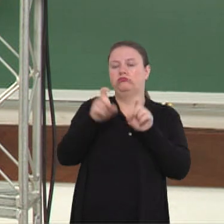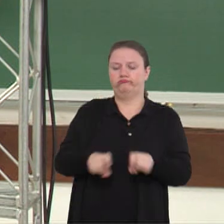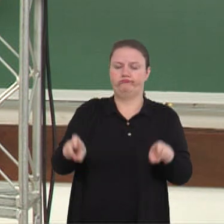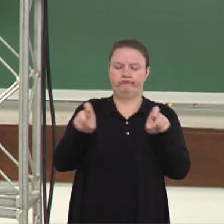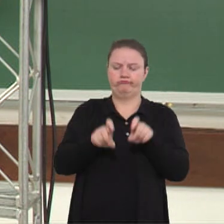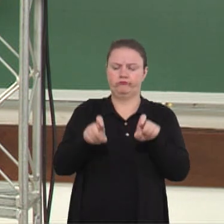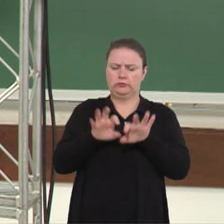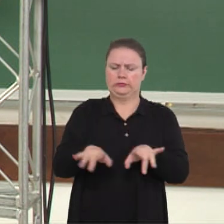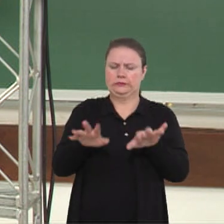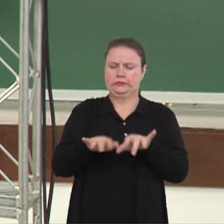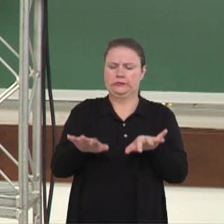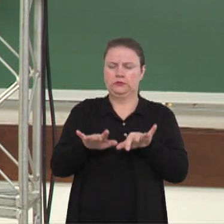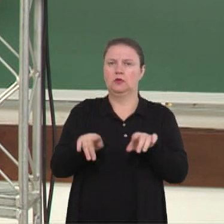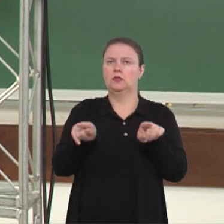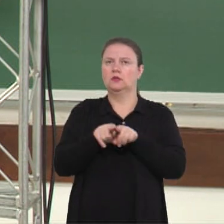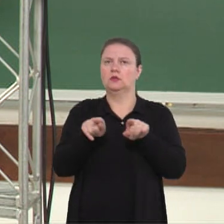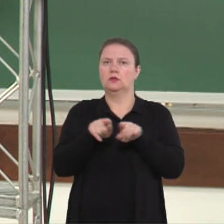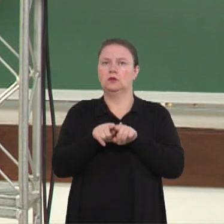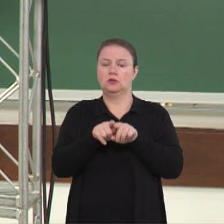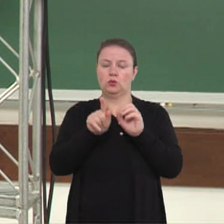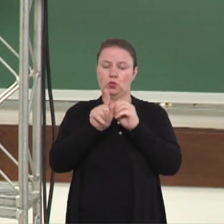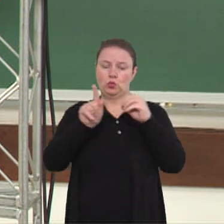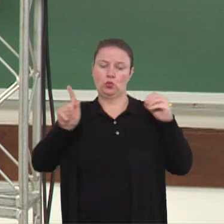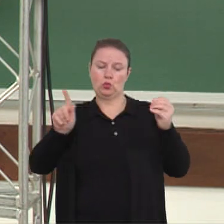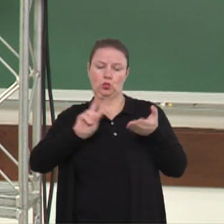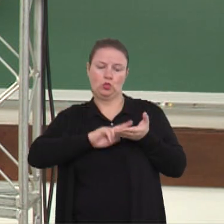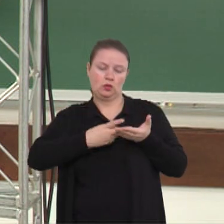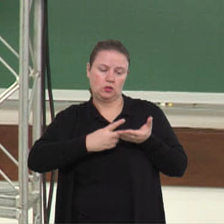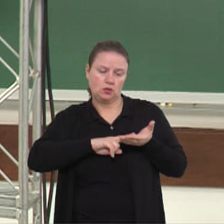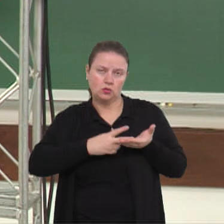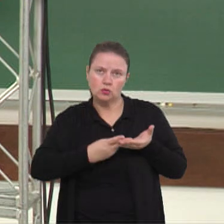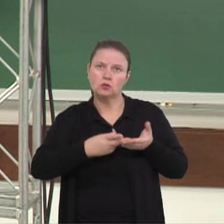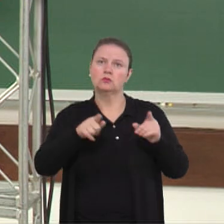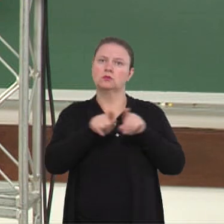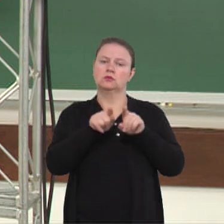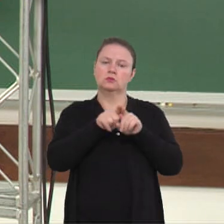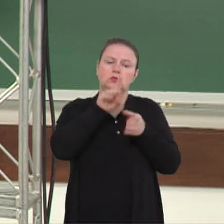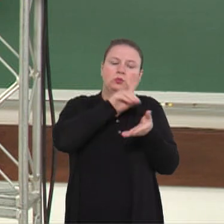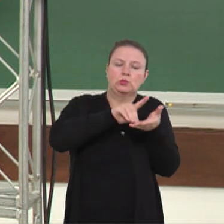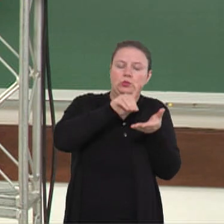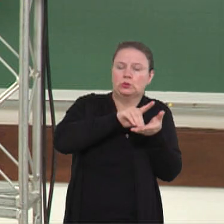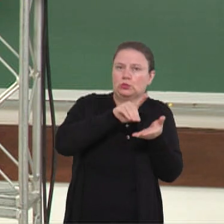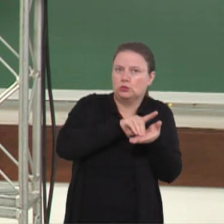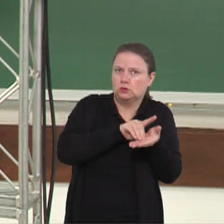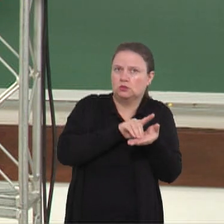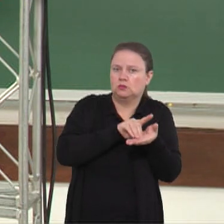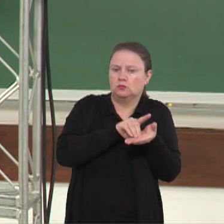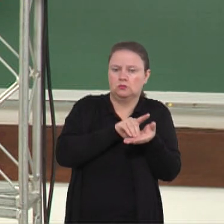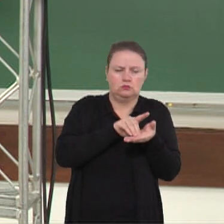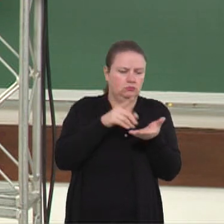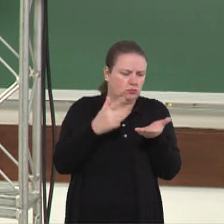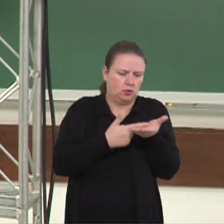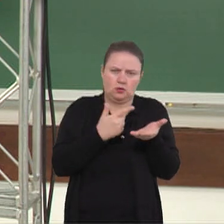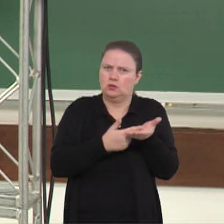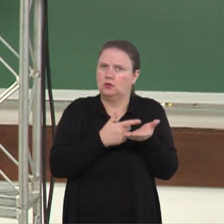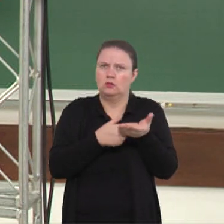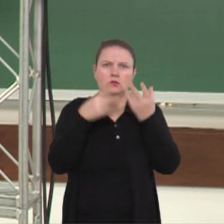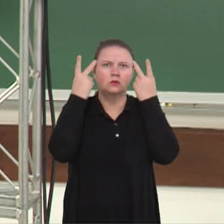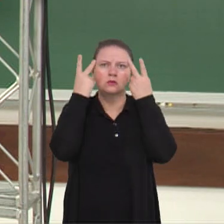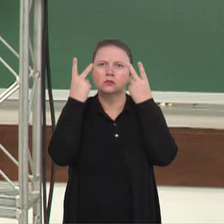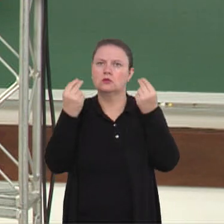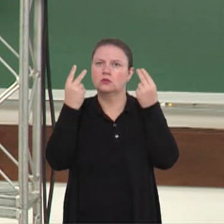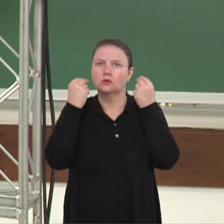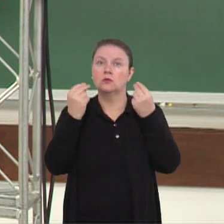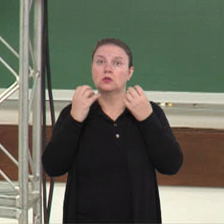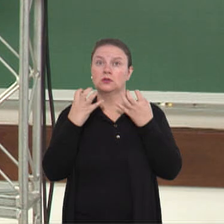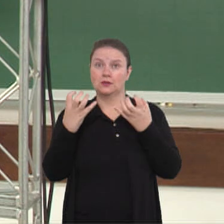tá lá no google tradutor por exemplo um algum dicionário online ou próprio this é de livrinho mesmo eu tradicional e